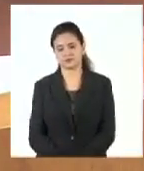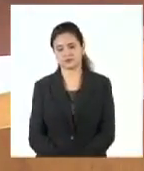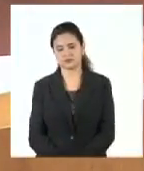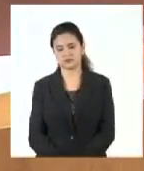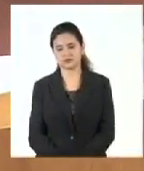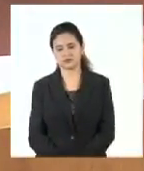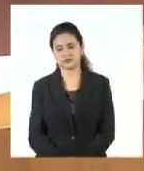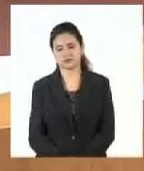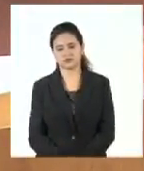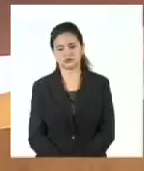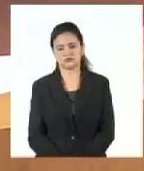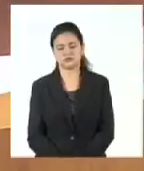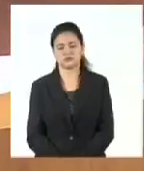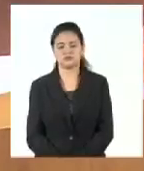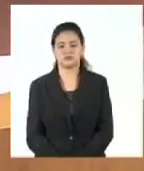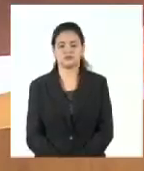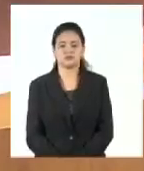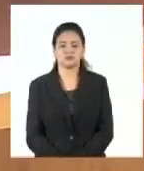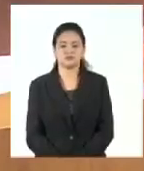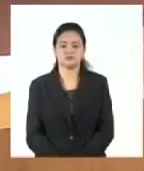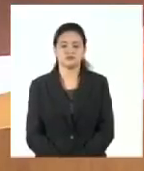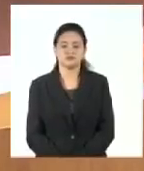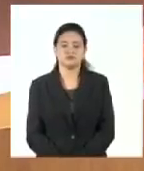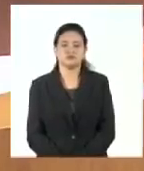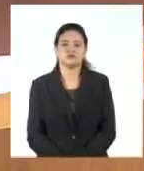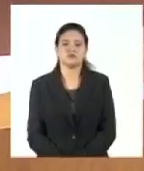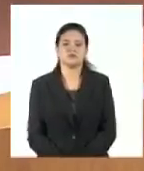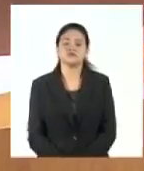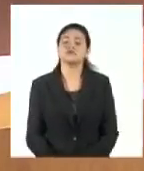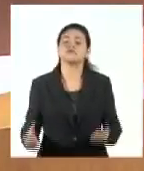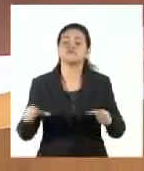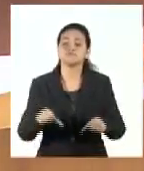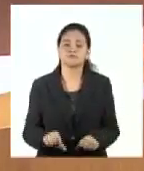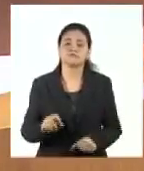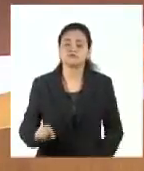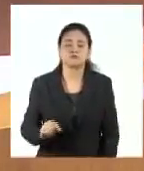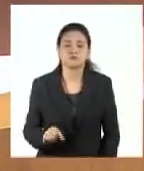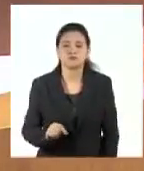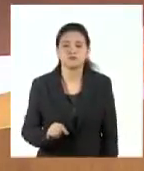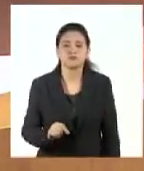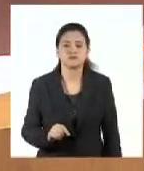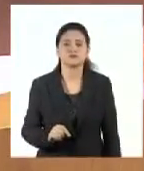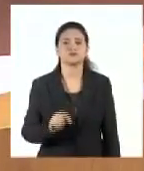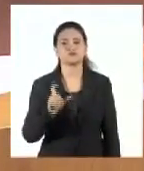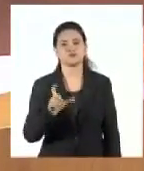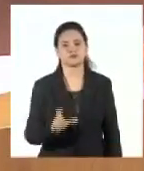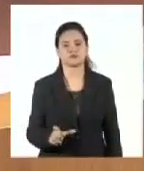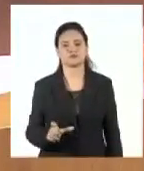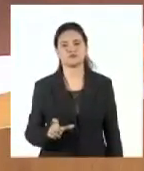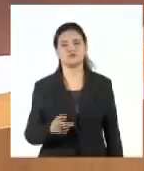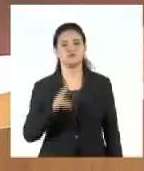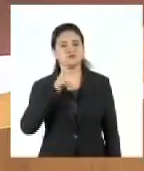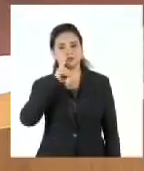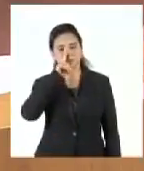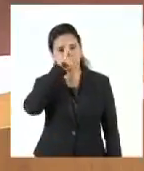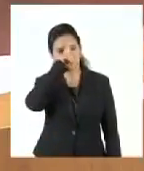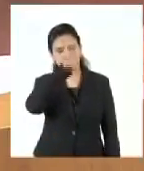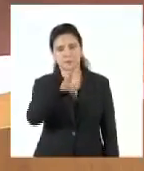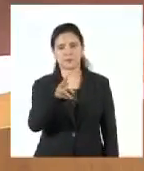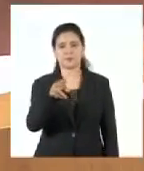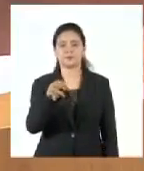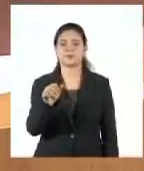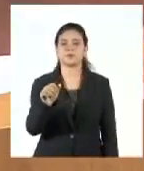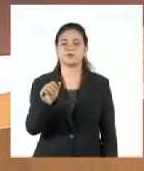grave, foi ele quem trouxe membros da Força Nacional, não para o policiamento nas